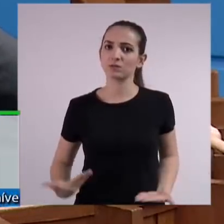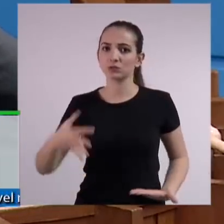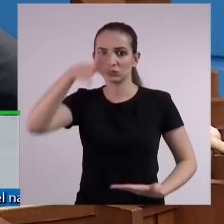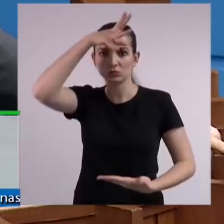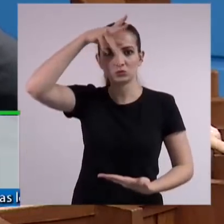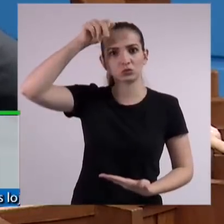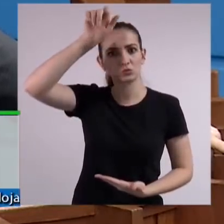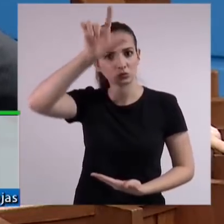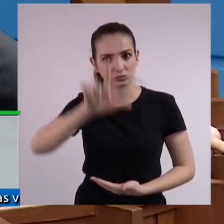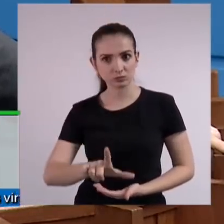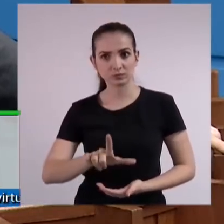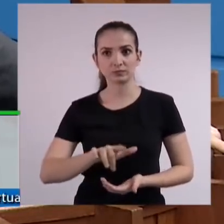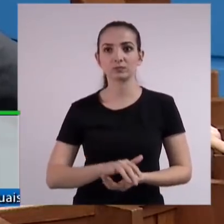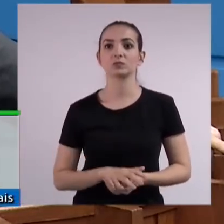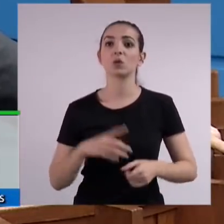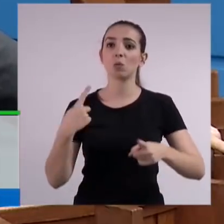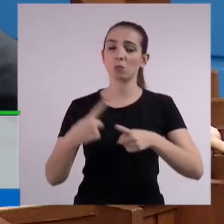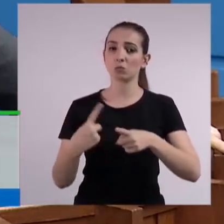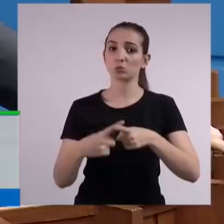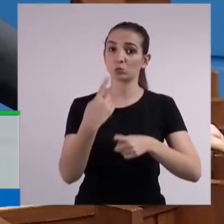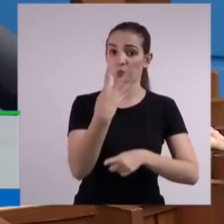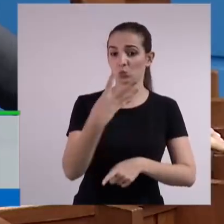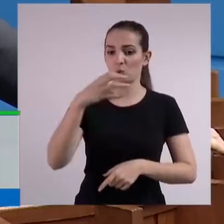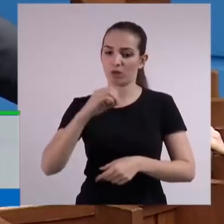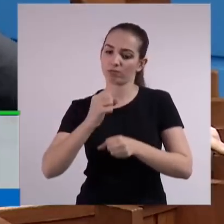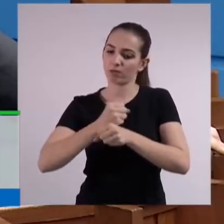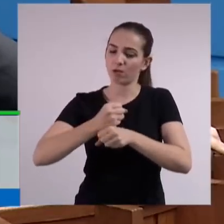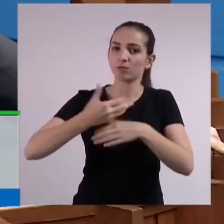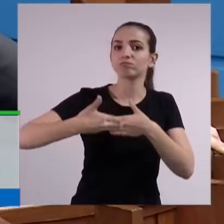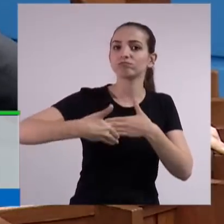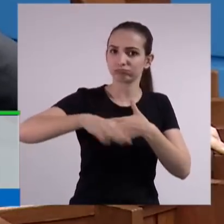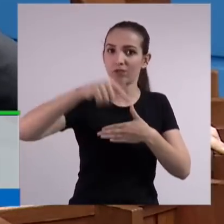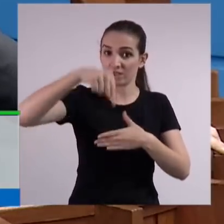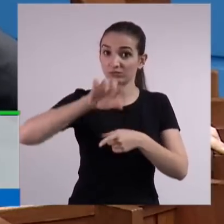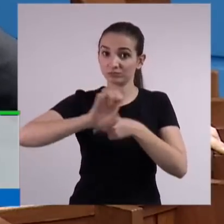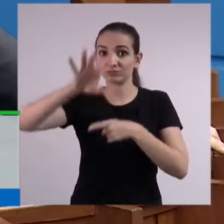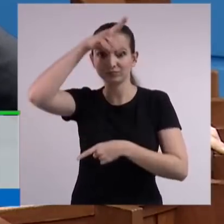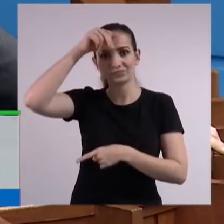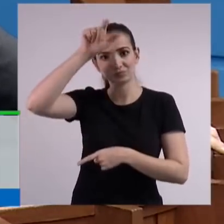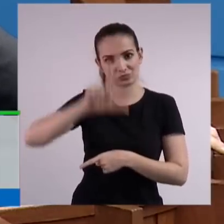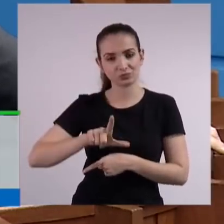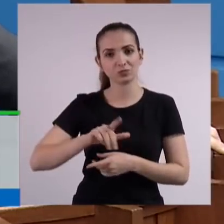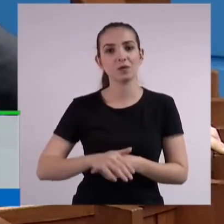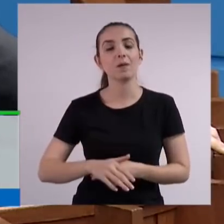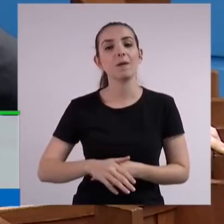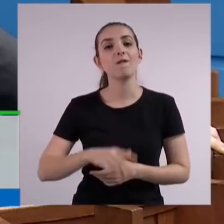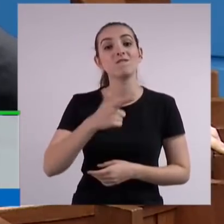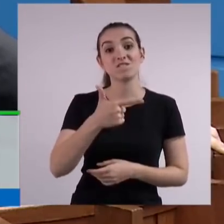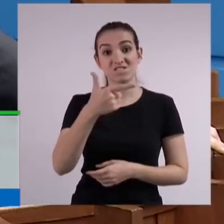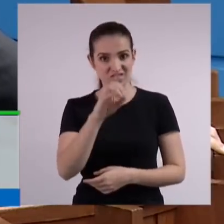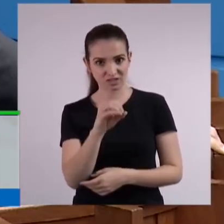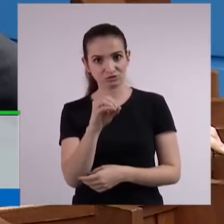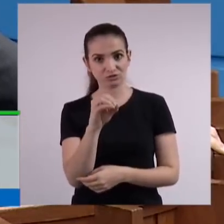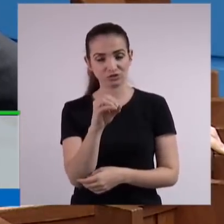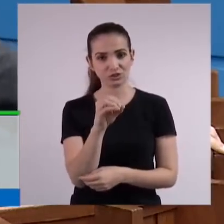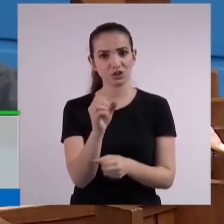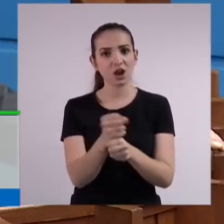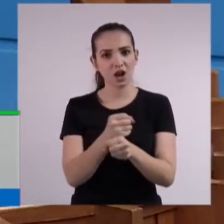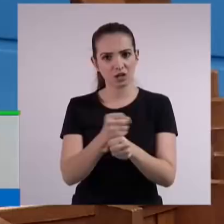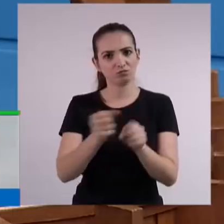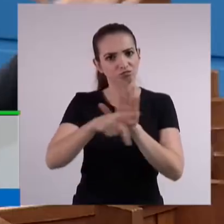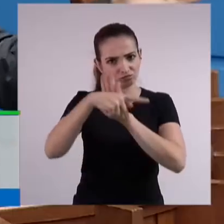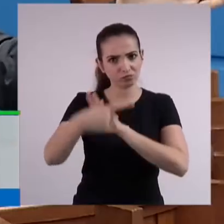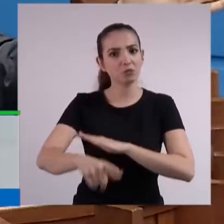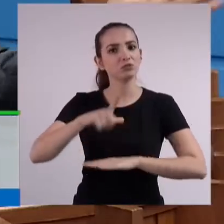Sul, que durante esses 40 anos do Estado, 20 foram administrados por